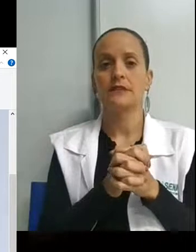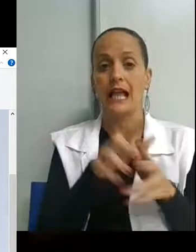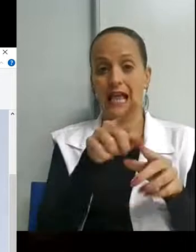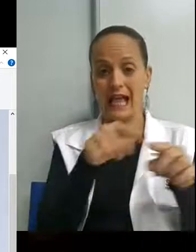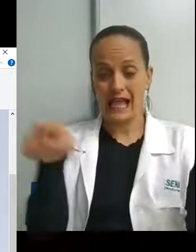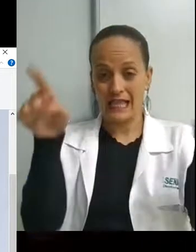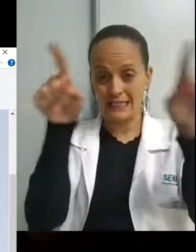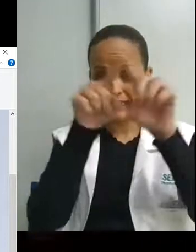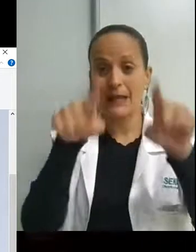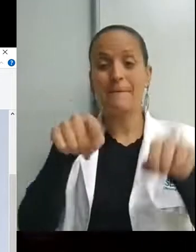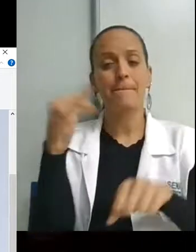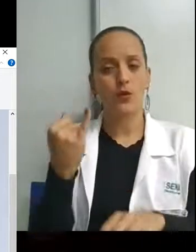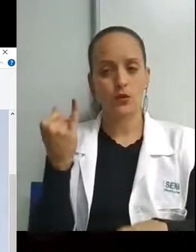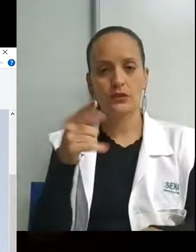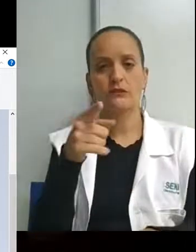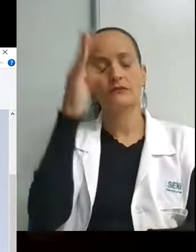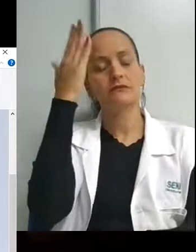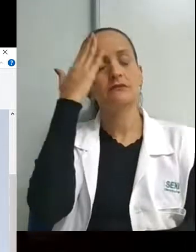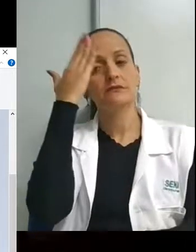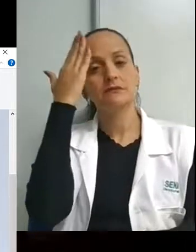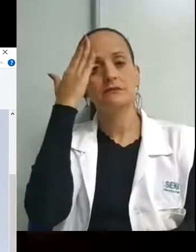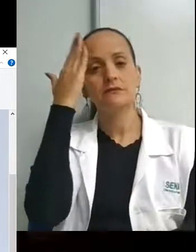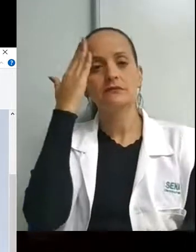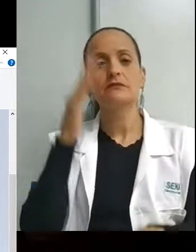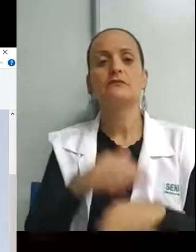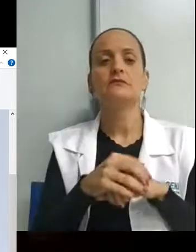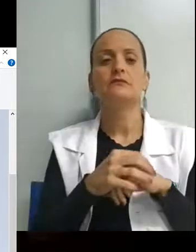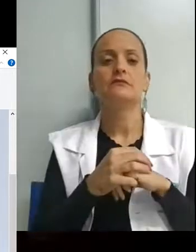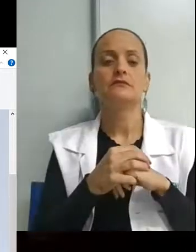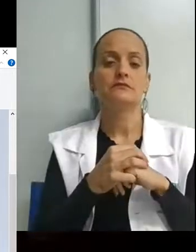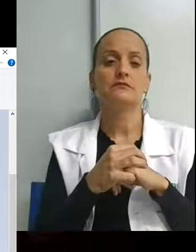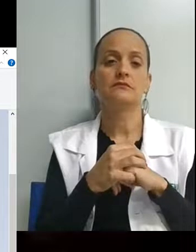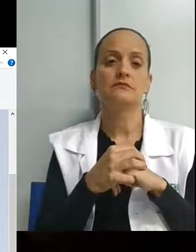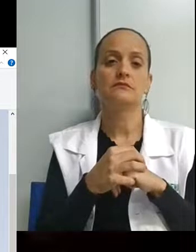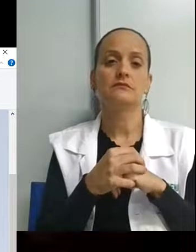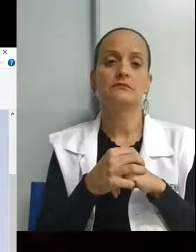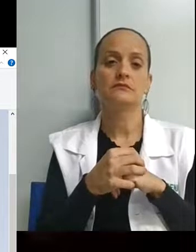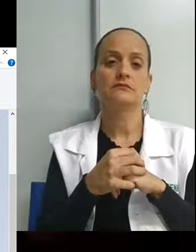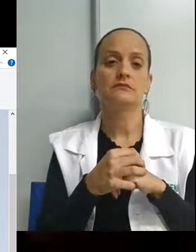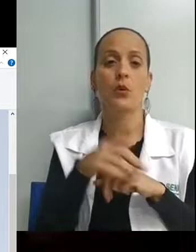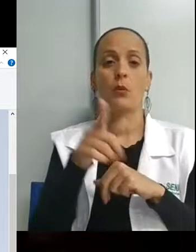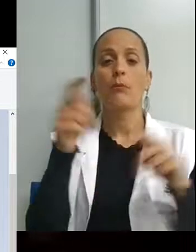E aí, o que eu posso fazer? Pegar essa parte aqui, ó, e colocar lá no documento como justificativa.